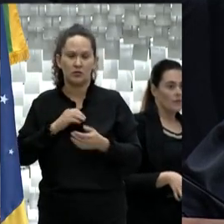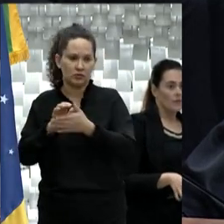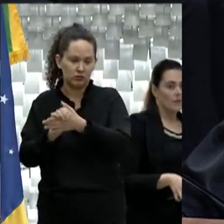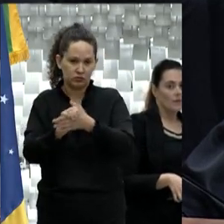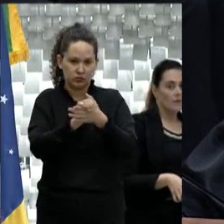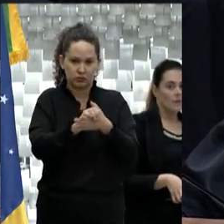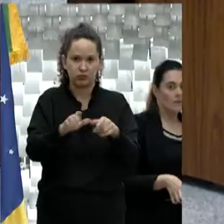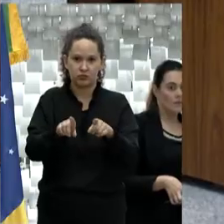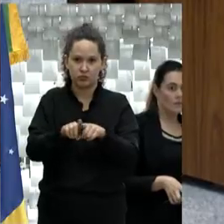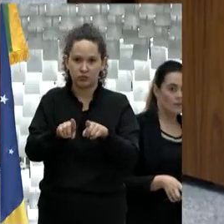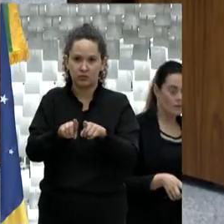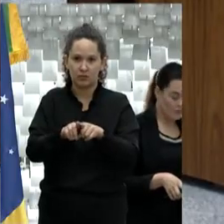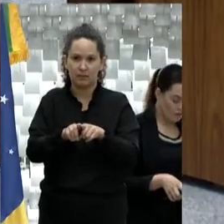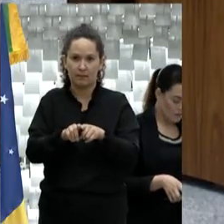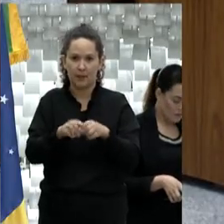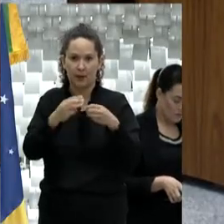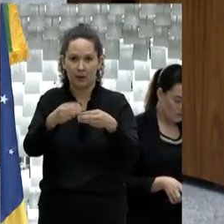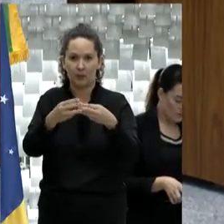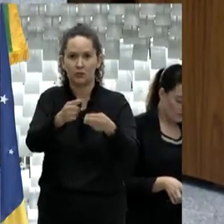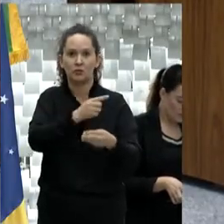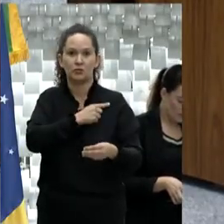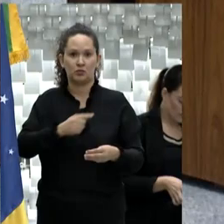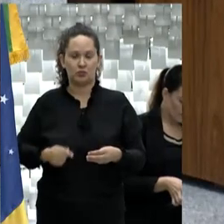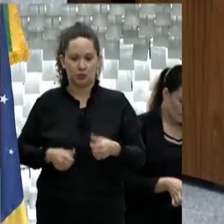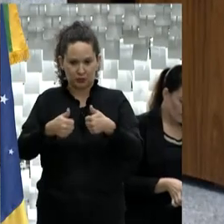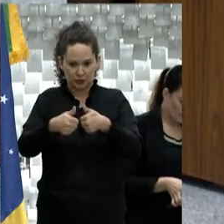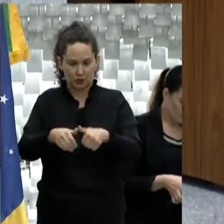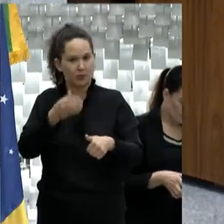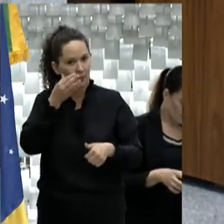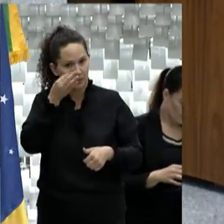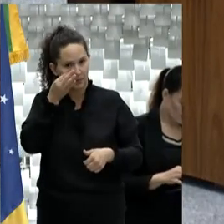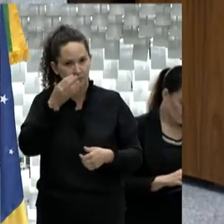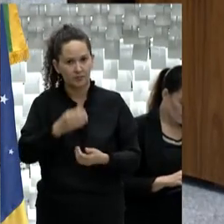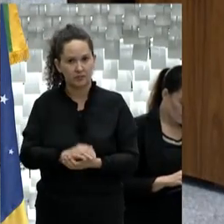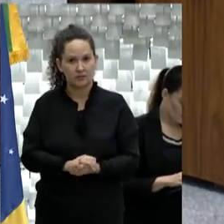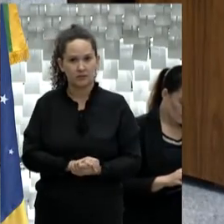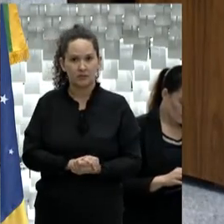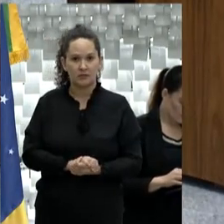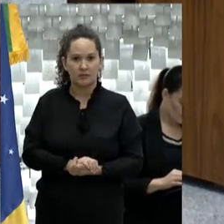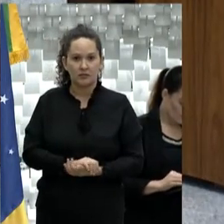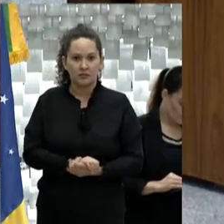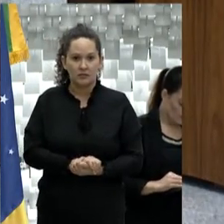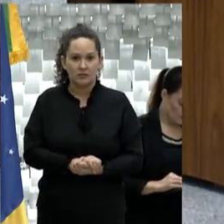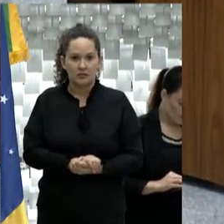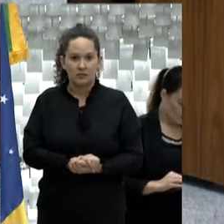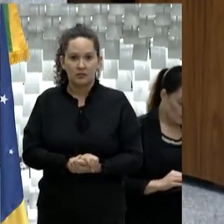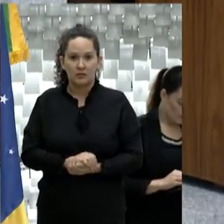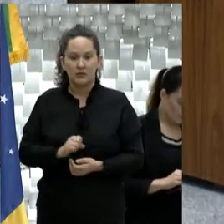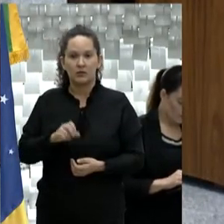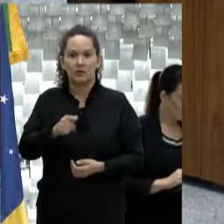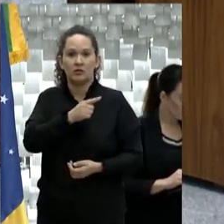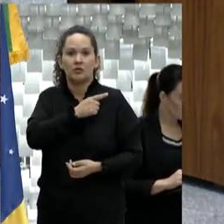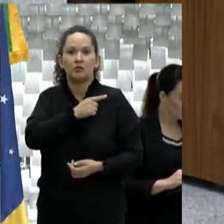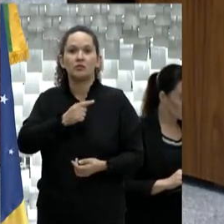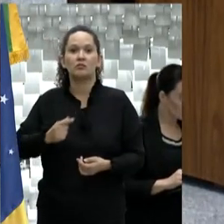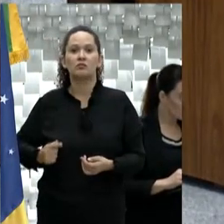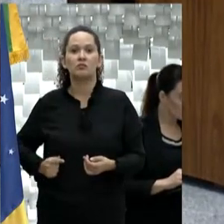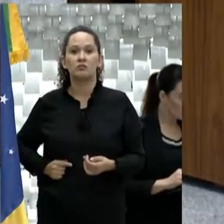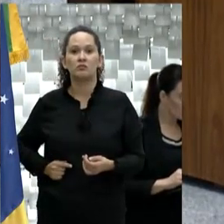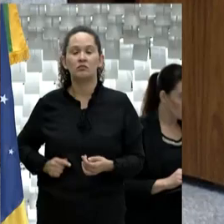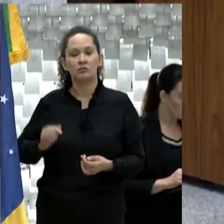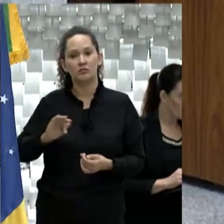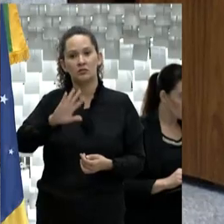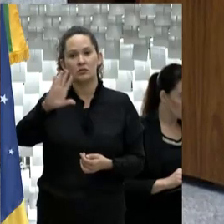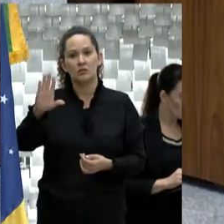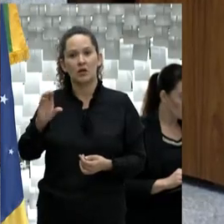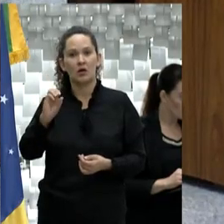cumprimento os membros do Ministério Público aqui presentes. O senhor presidente